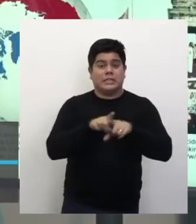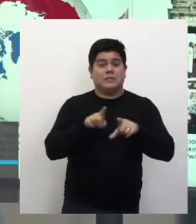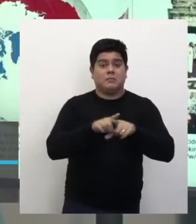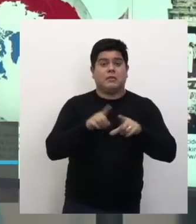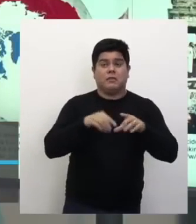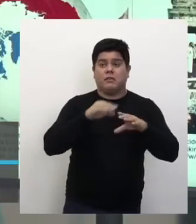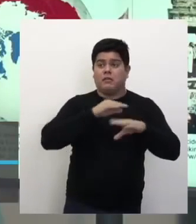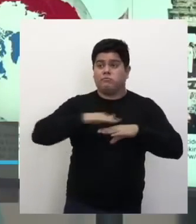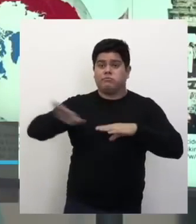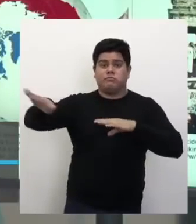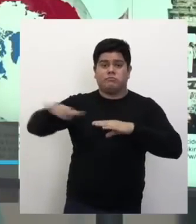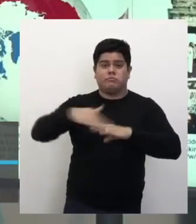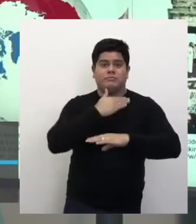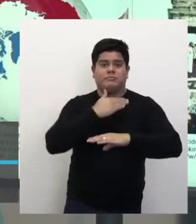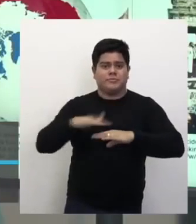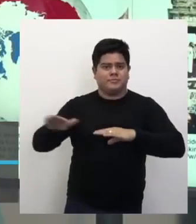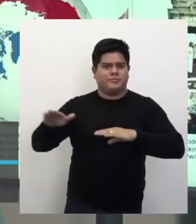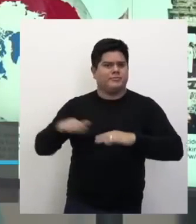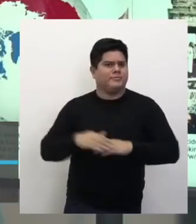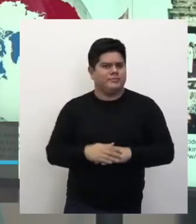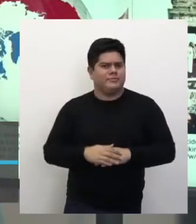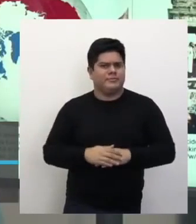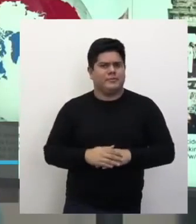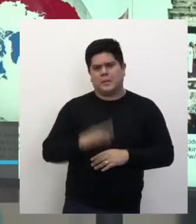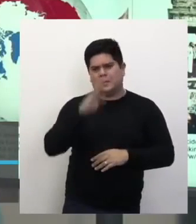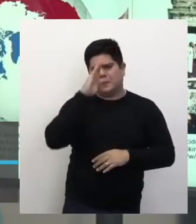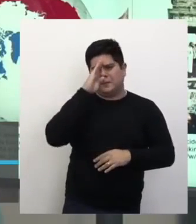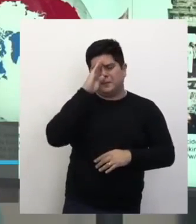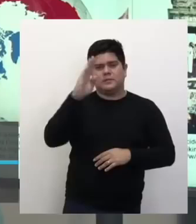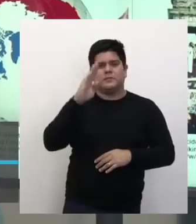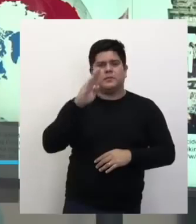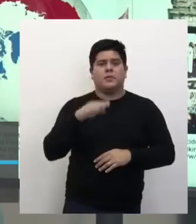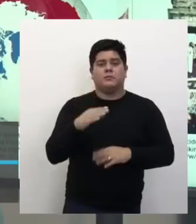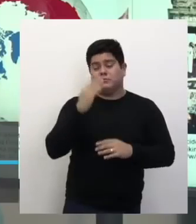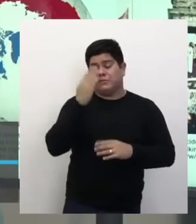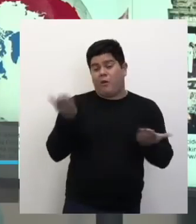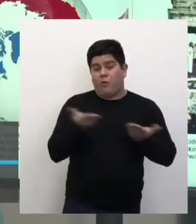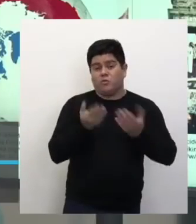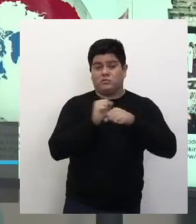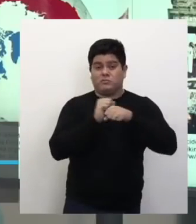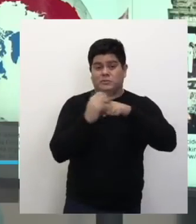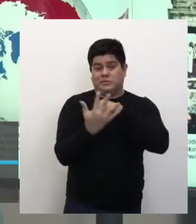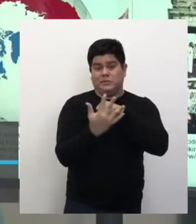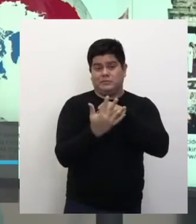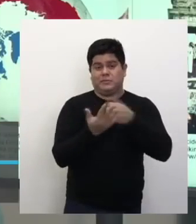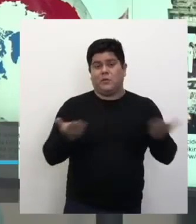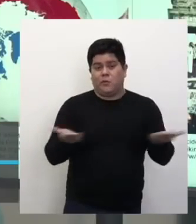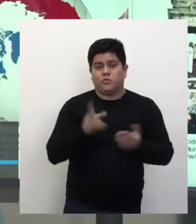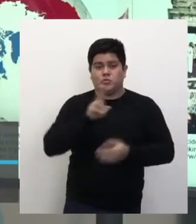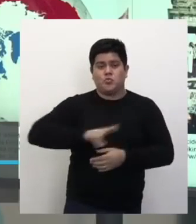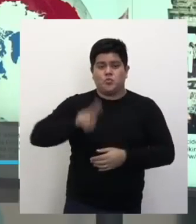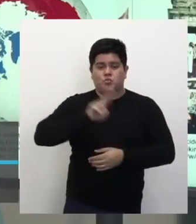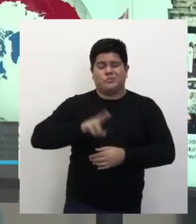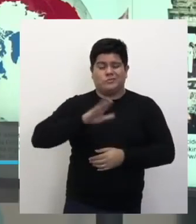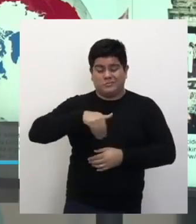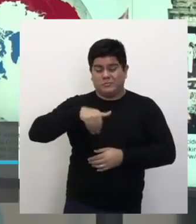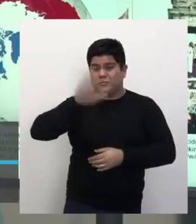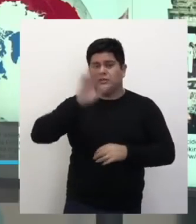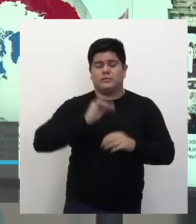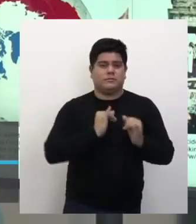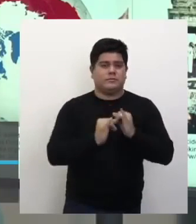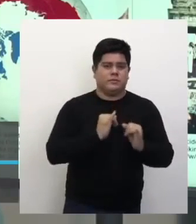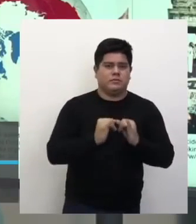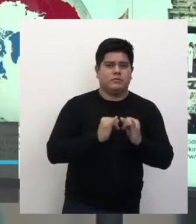transporte, né? Principalmente nessa questão aí da pandemia, né? Então se usa muito mais essa questão da tecnologia,